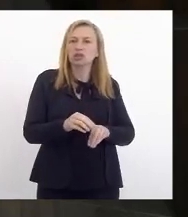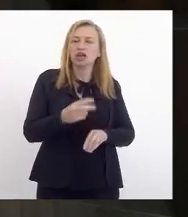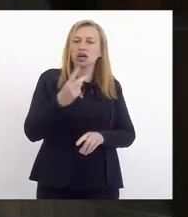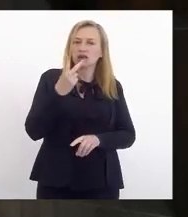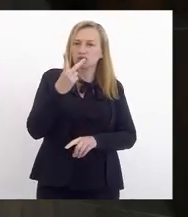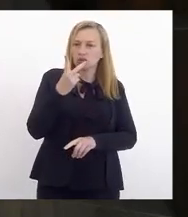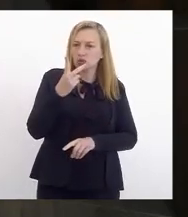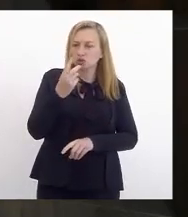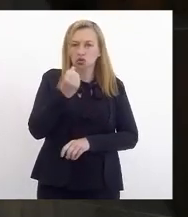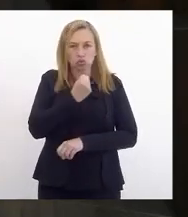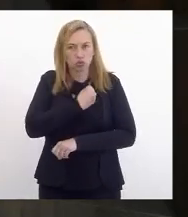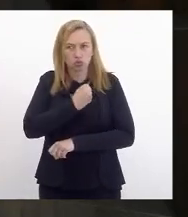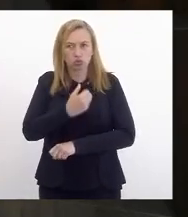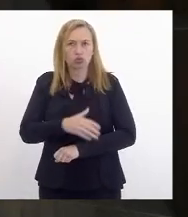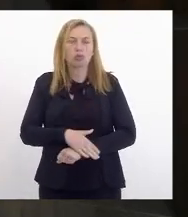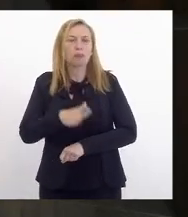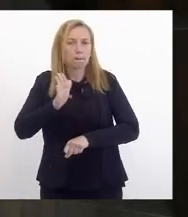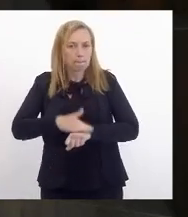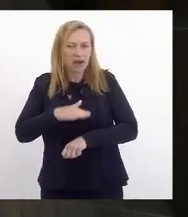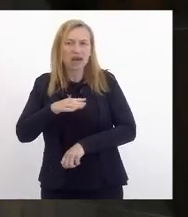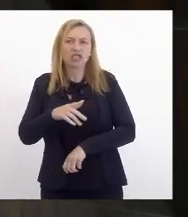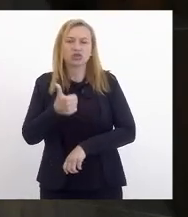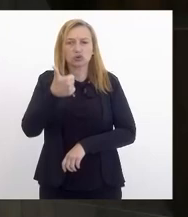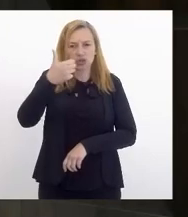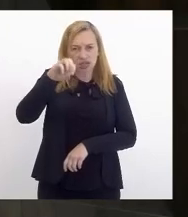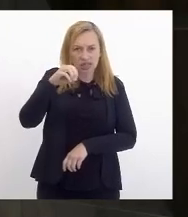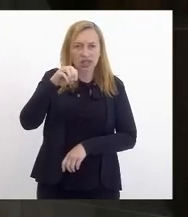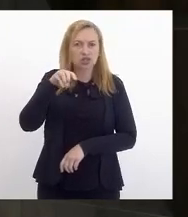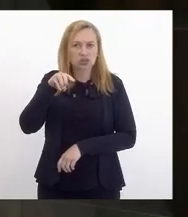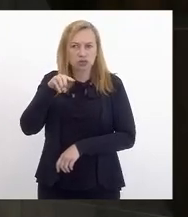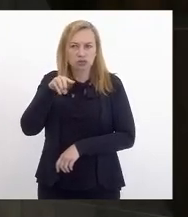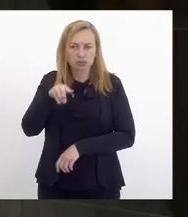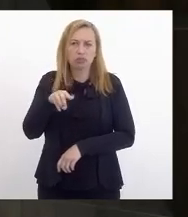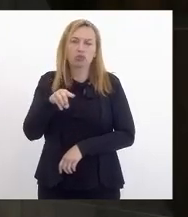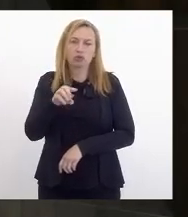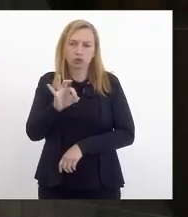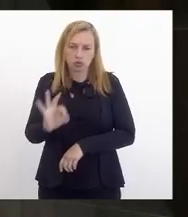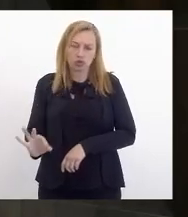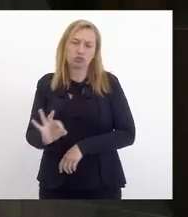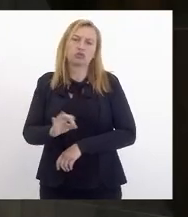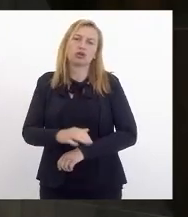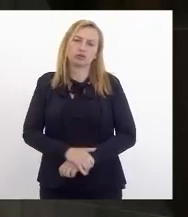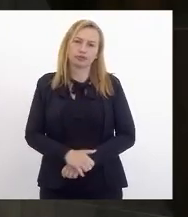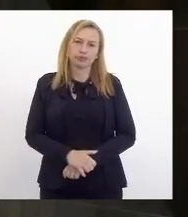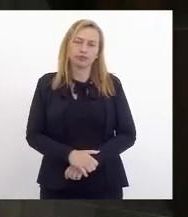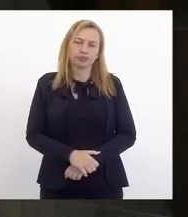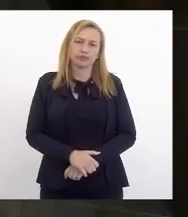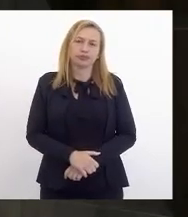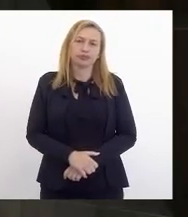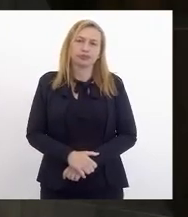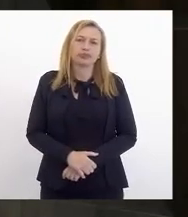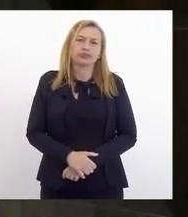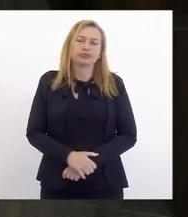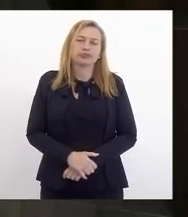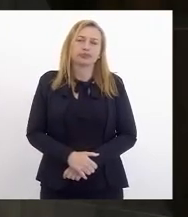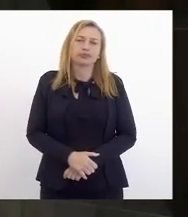dígitos, isto é, mais do que 10 pontos percentuais.